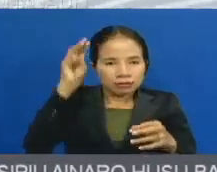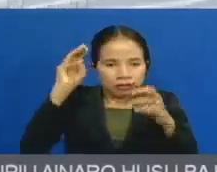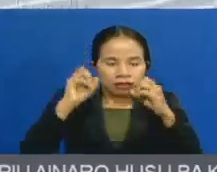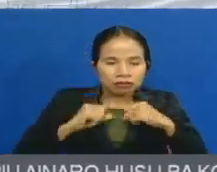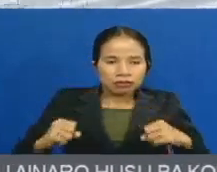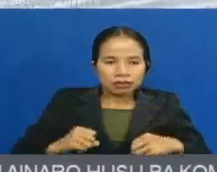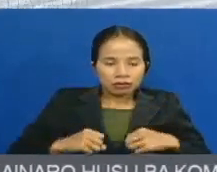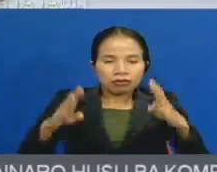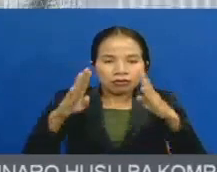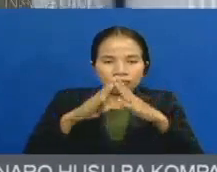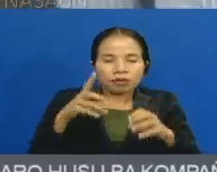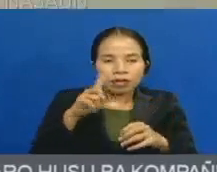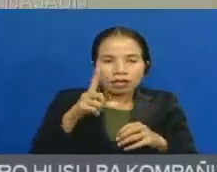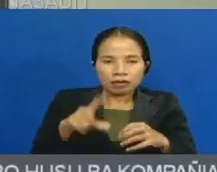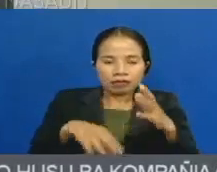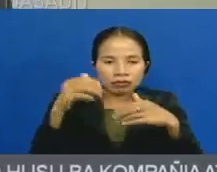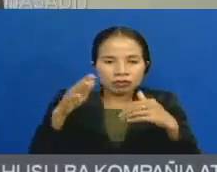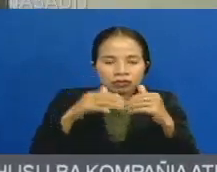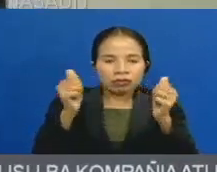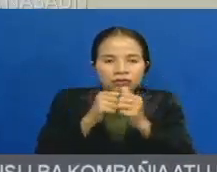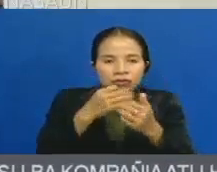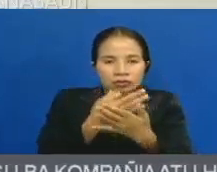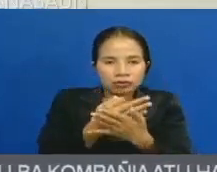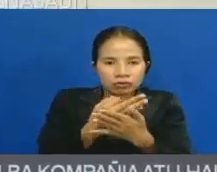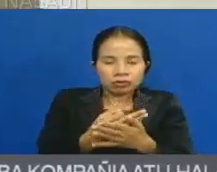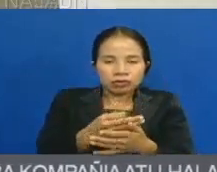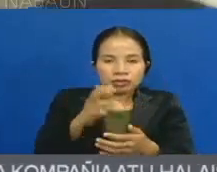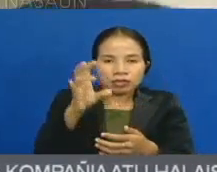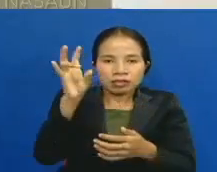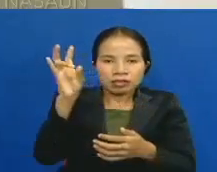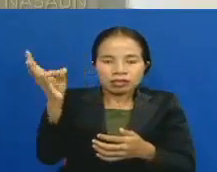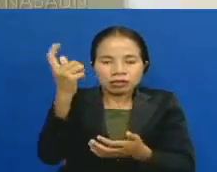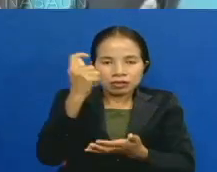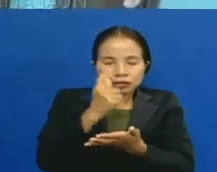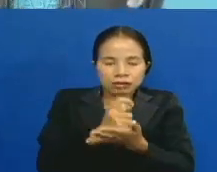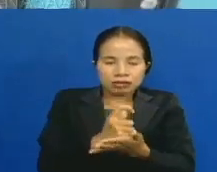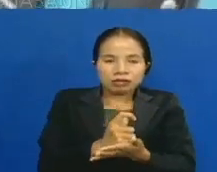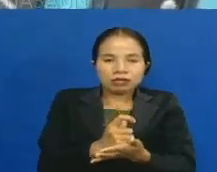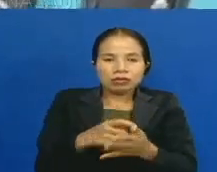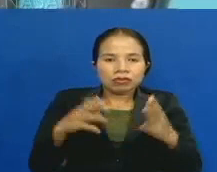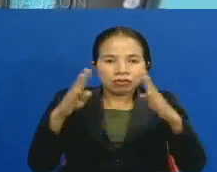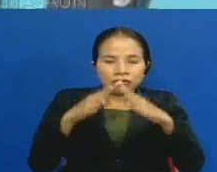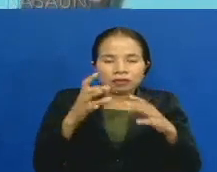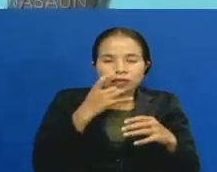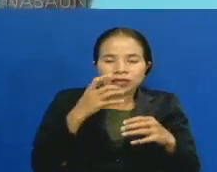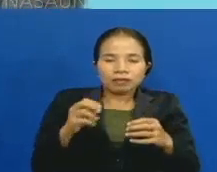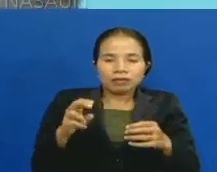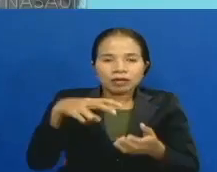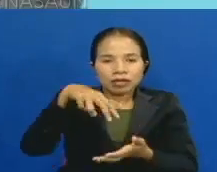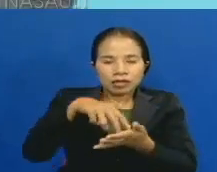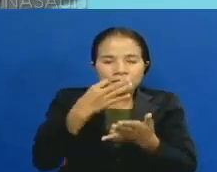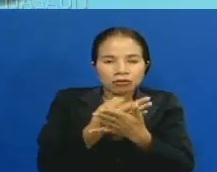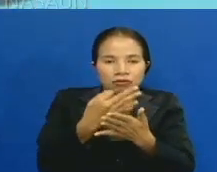Saúde, uma laboratório construído osan dólar, liuri hong hitu nulure sing ida, enquanto uma eletricidade, hari ho